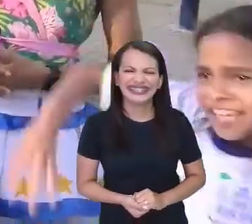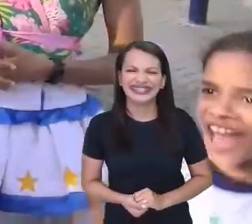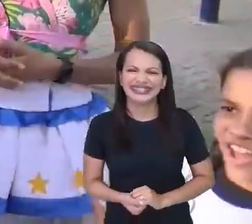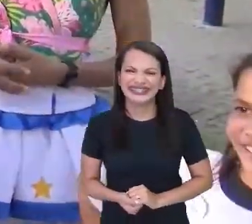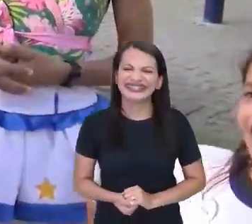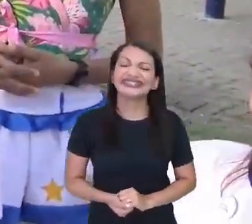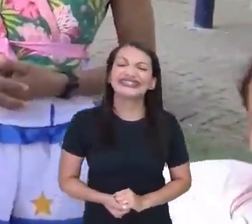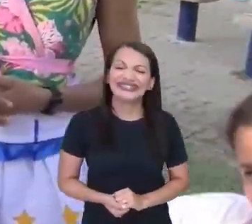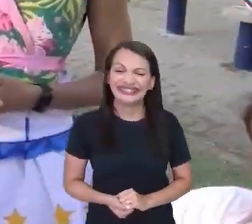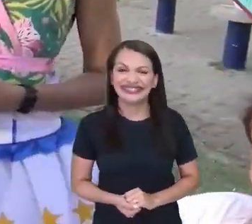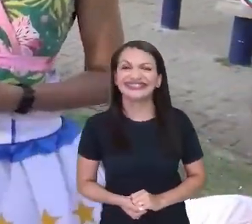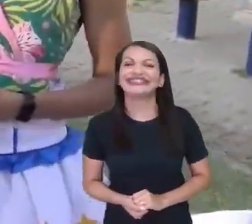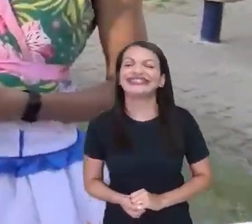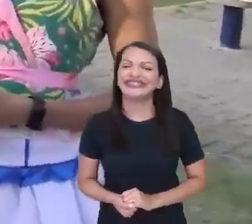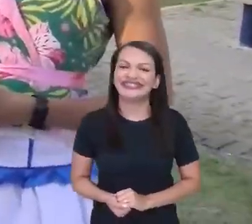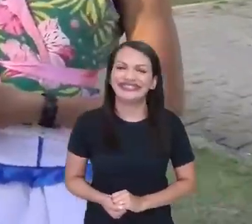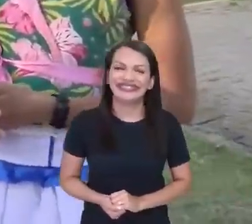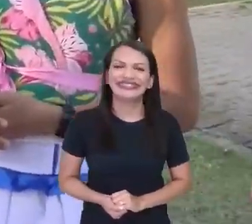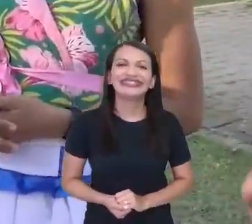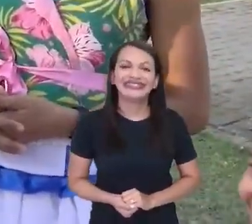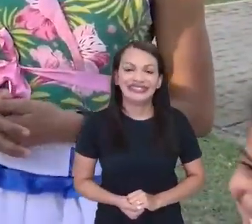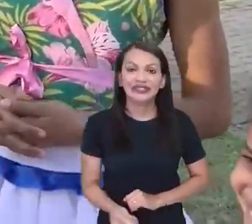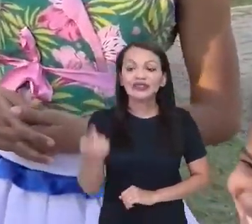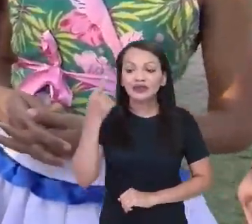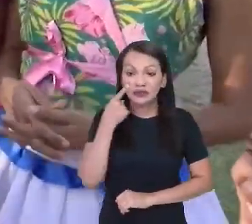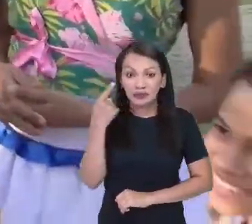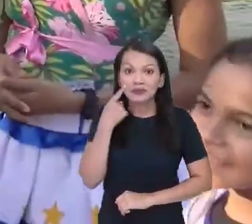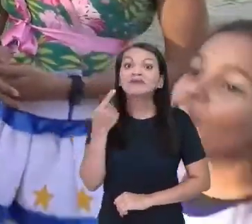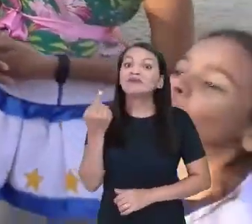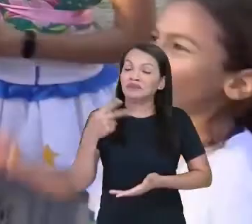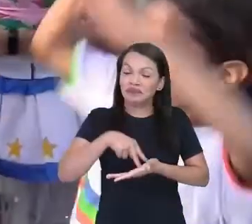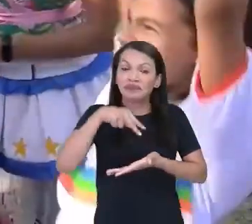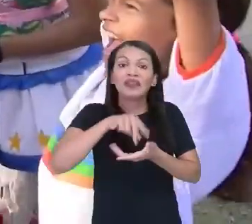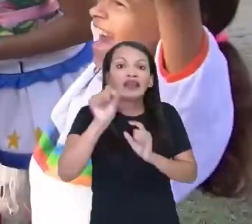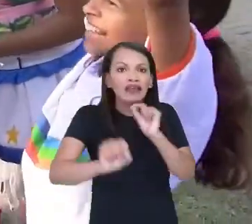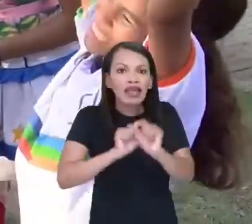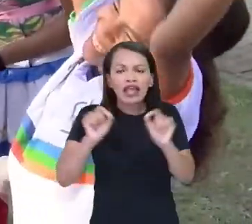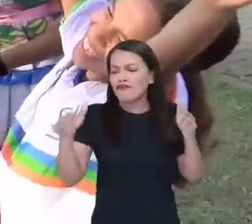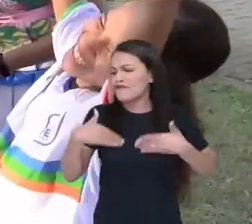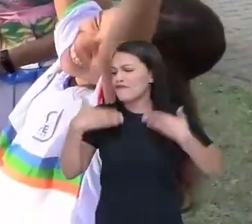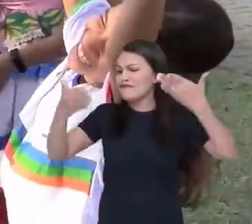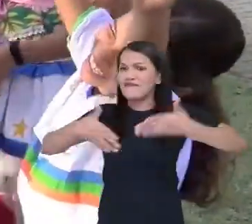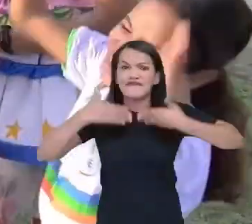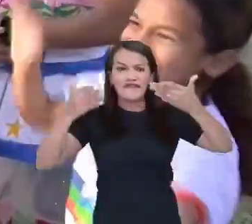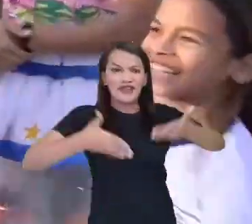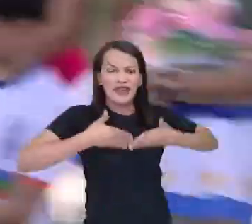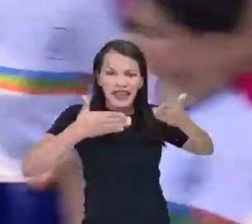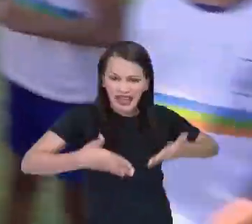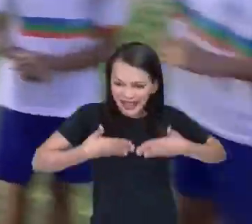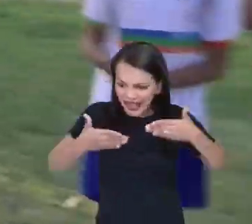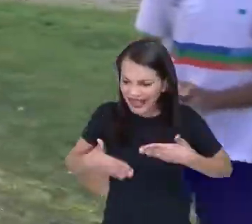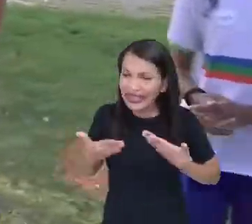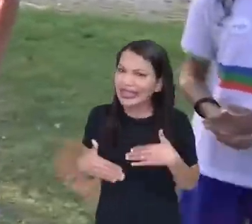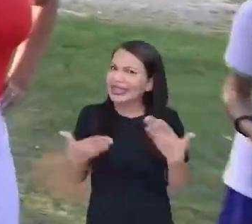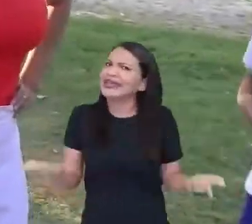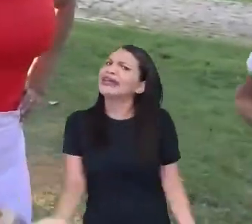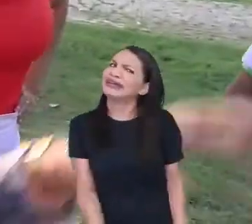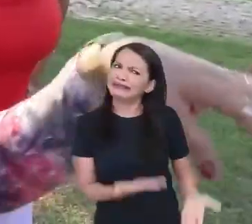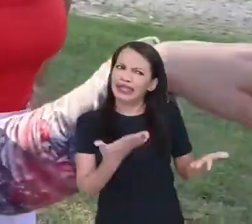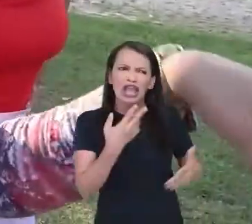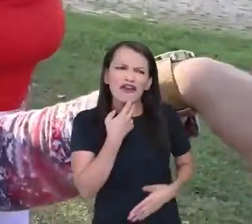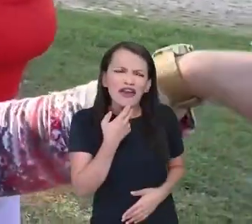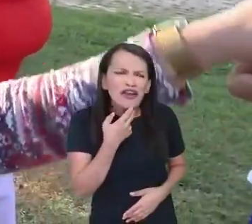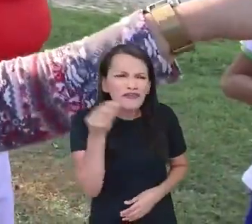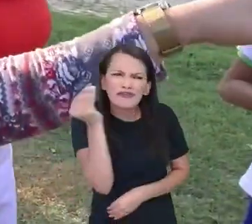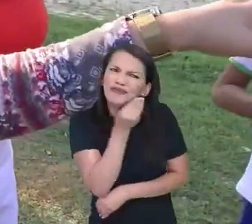Toda criança tem que ser? Feliz. Toda criança tem que ser? Feliz! Eita, tá fraco demais, tá